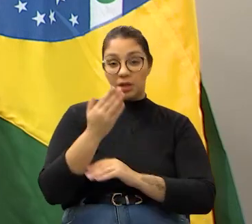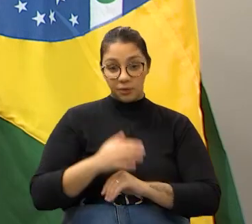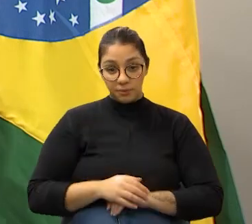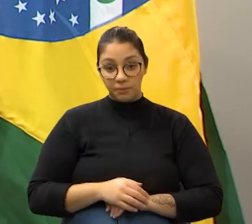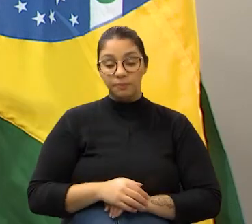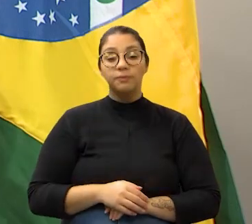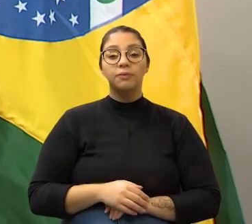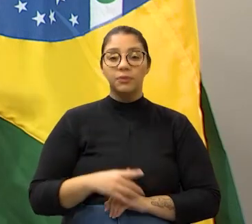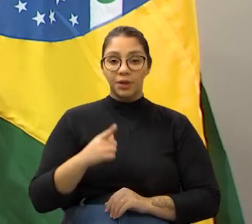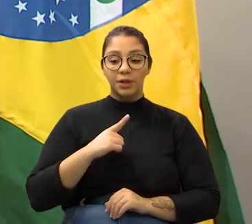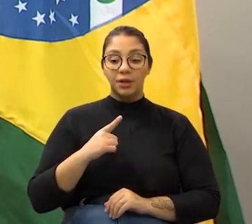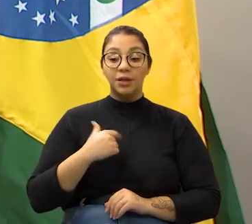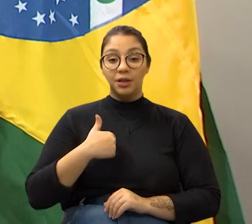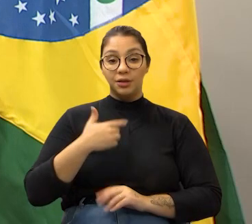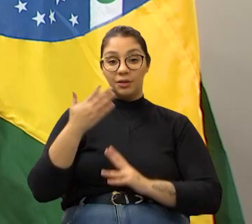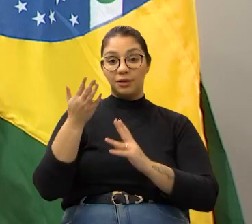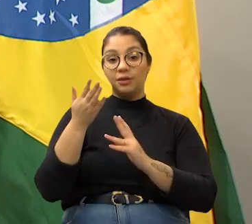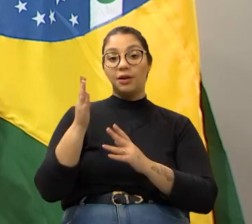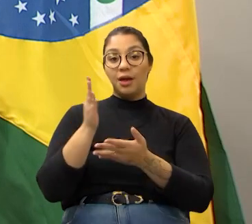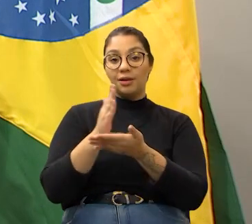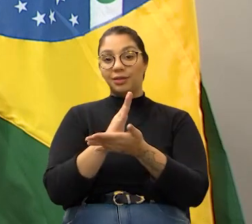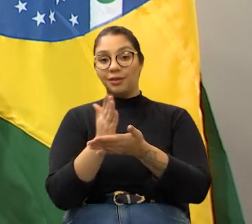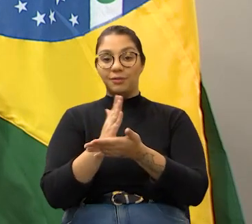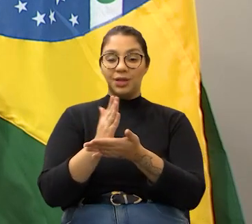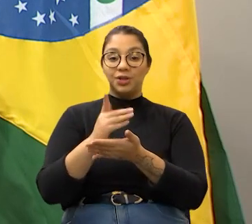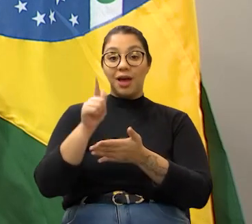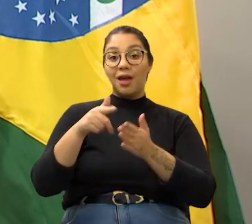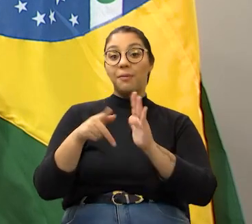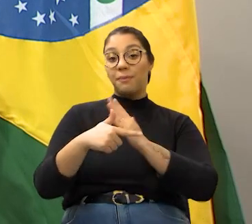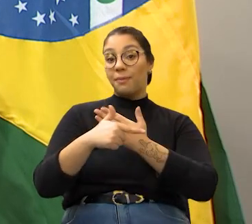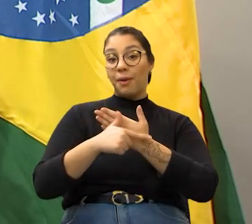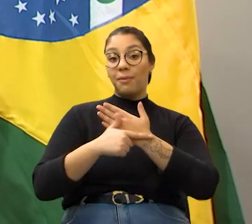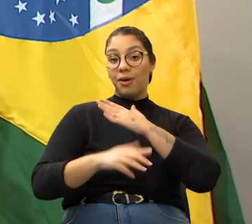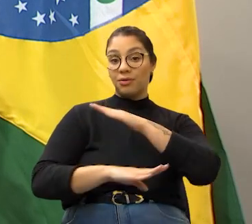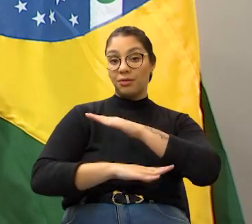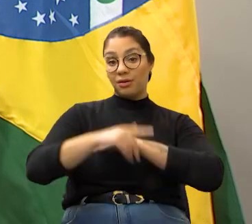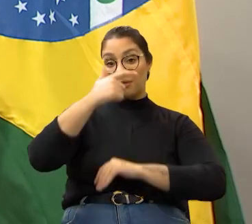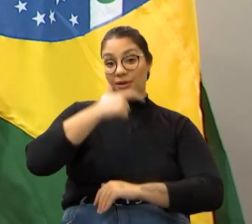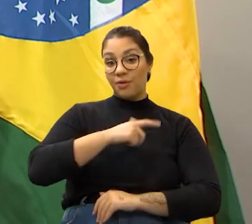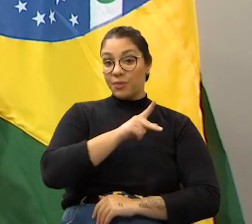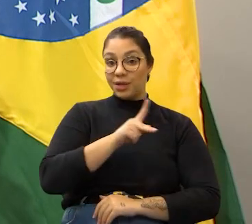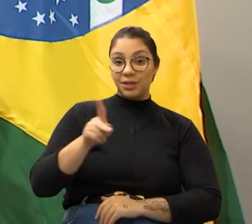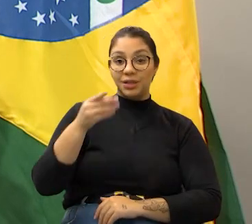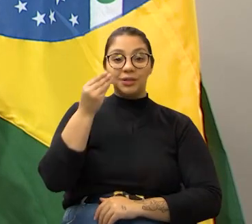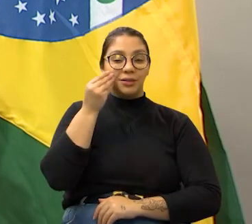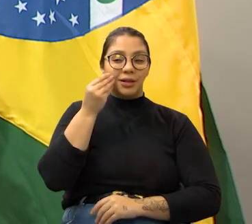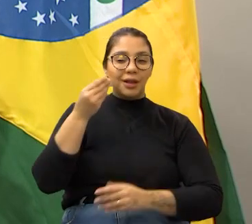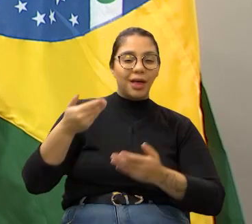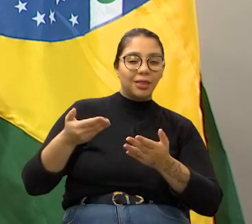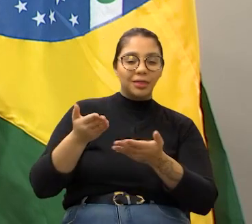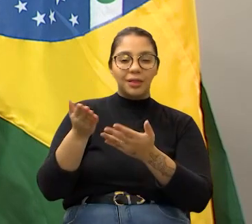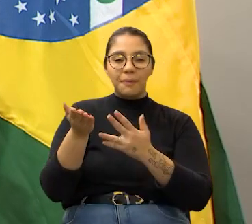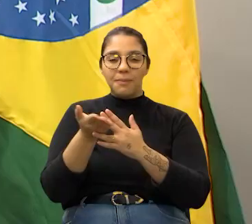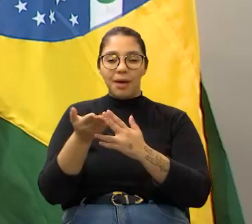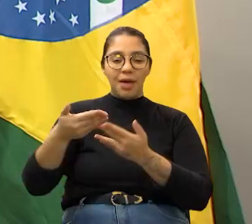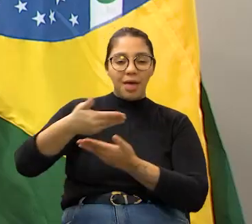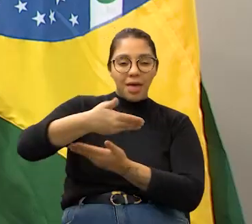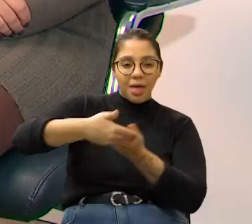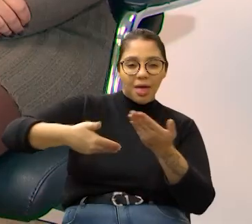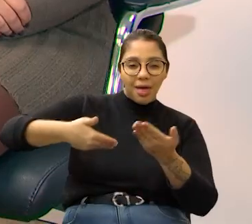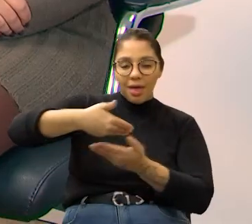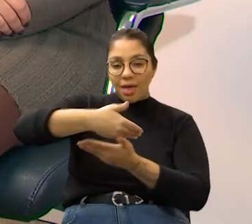E poder articular, intermediar isso, eu acho que é um papel importante da Câmara e eu, na condição de presidente, estou tentando